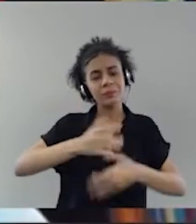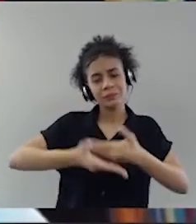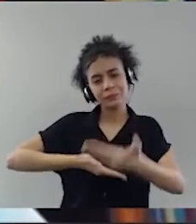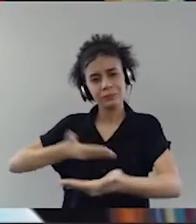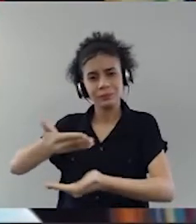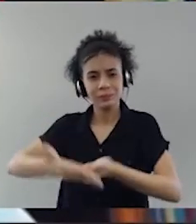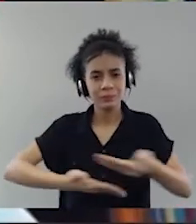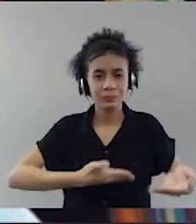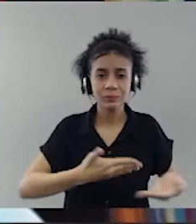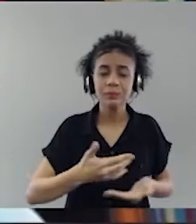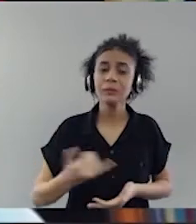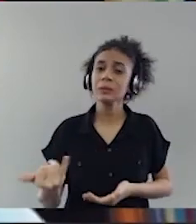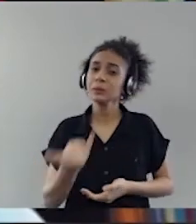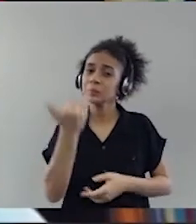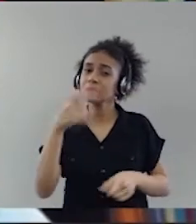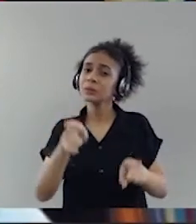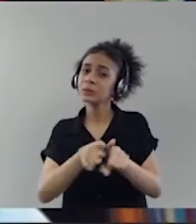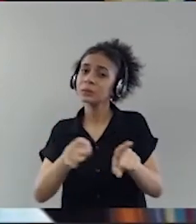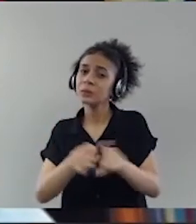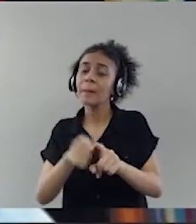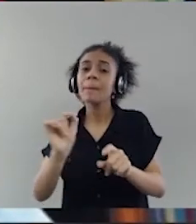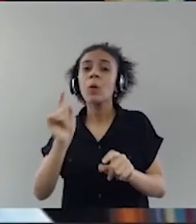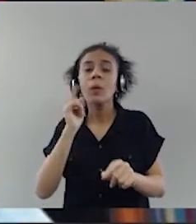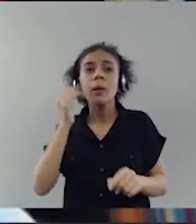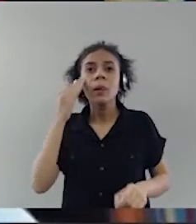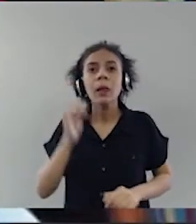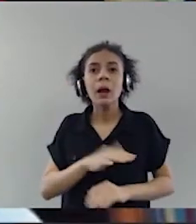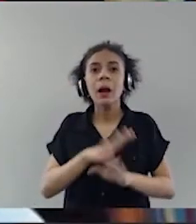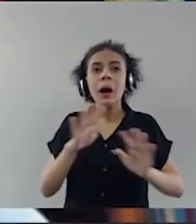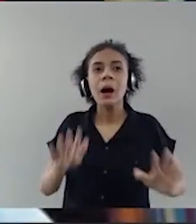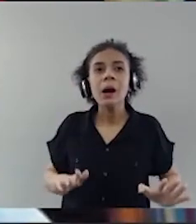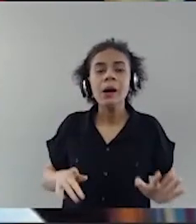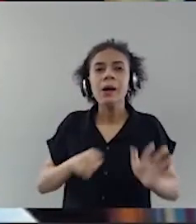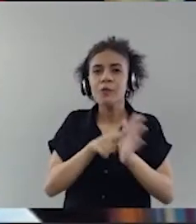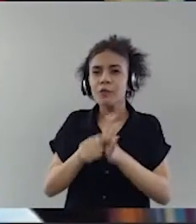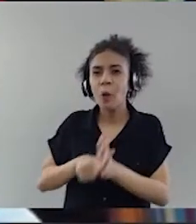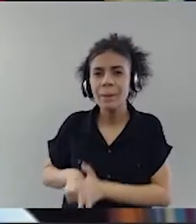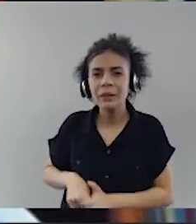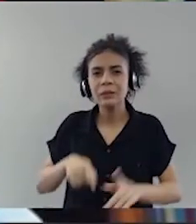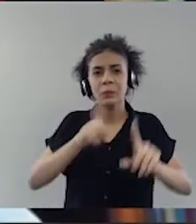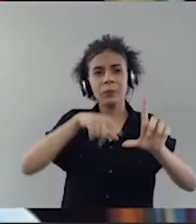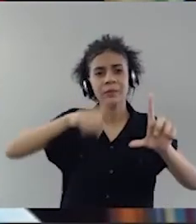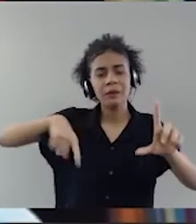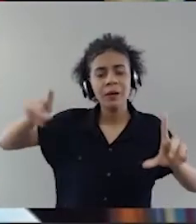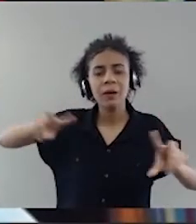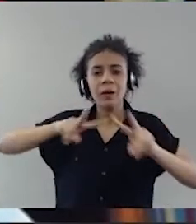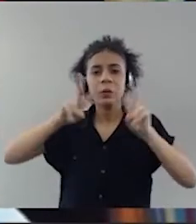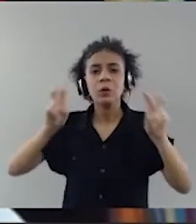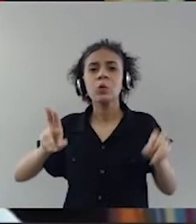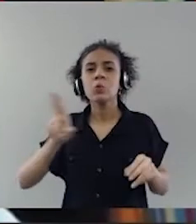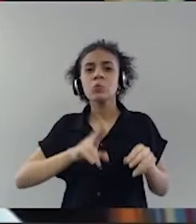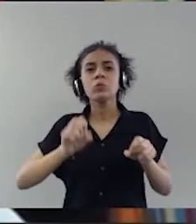compartilhado, a importância de termos diagnósticos, de trabalharmos com dados, sobretudo com relação ao uso